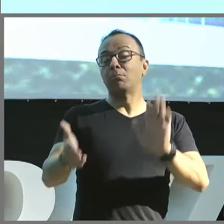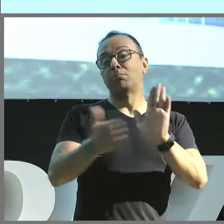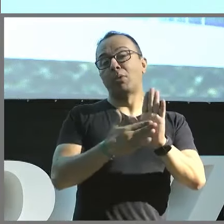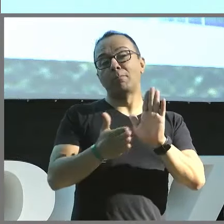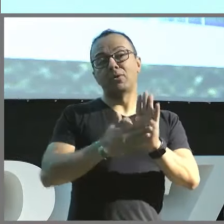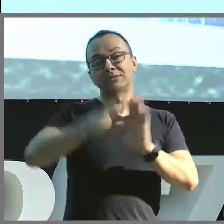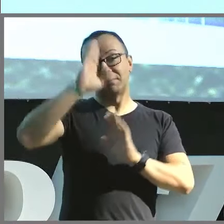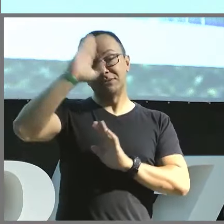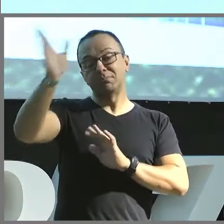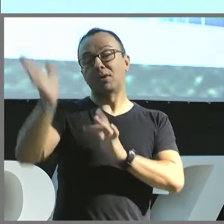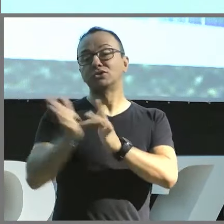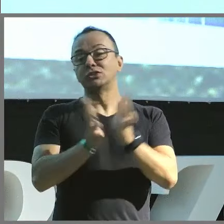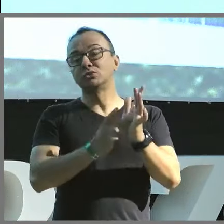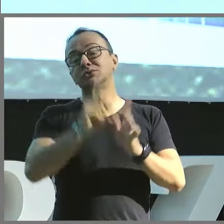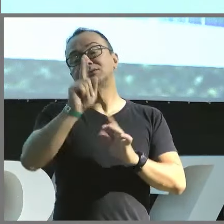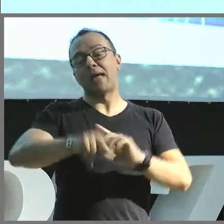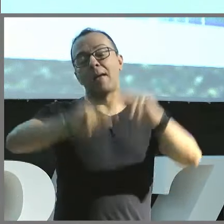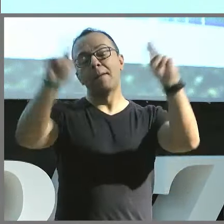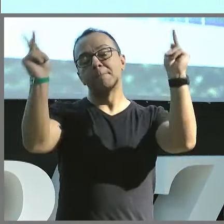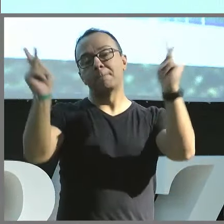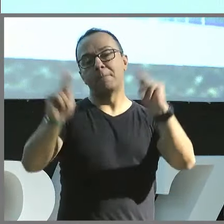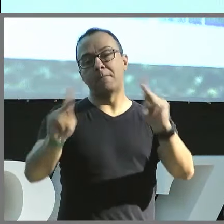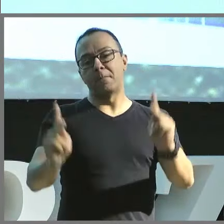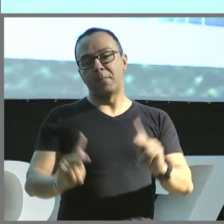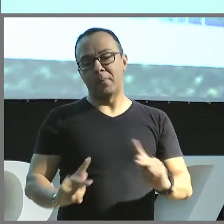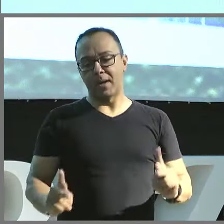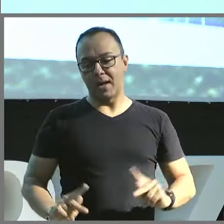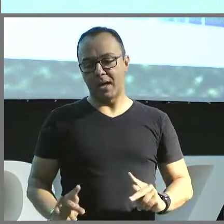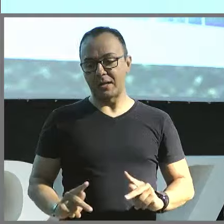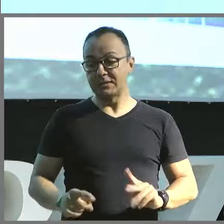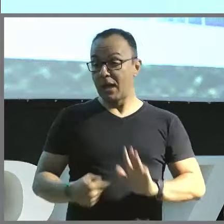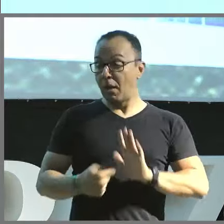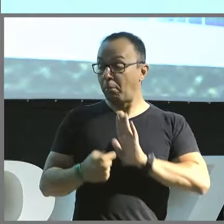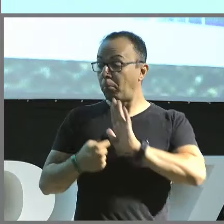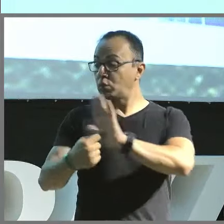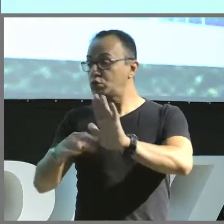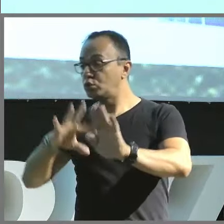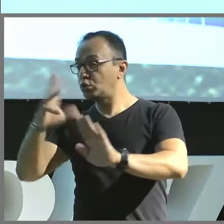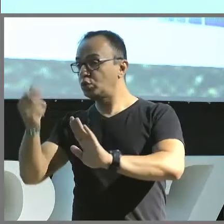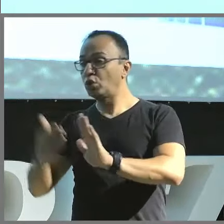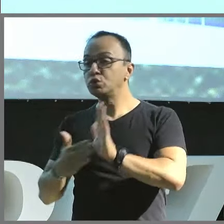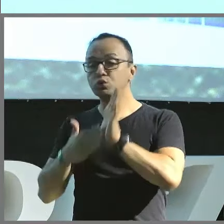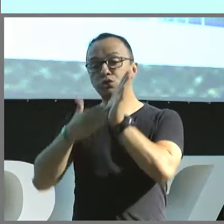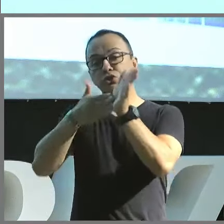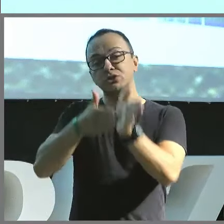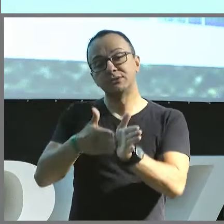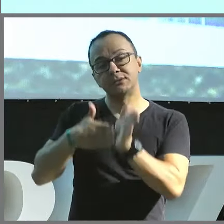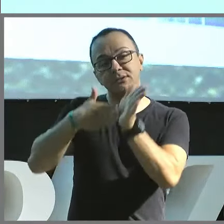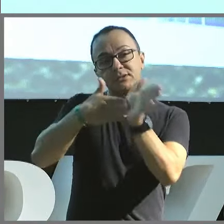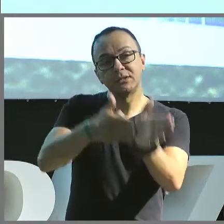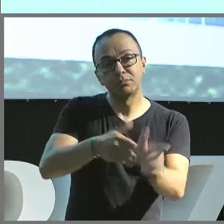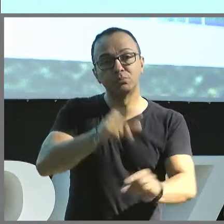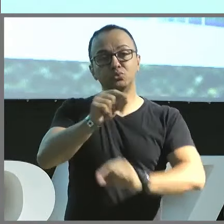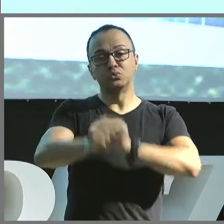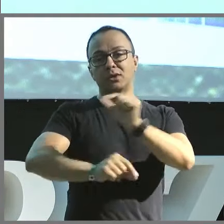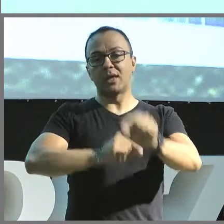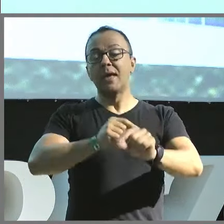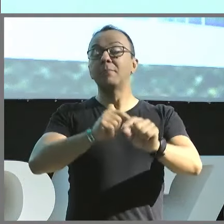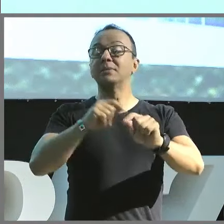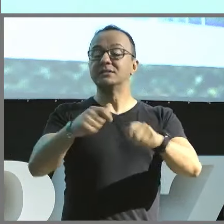ensejando aos discípulos a certeza de que poderiam colocar a paz dentro de si, como podemos fazê-la até